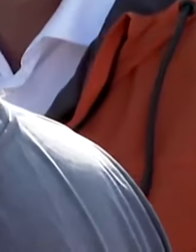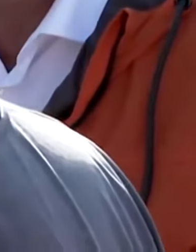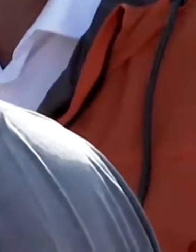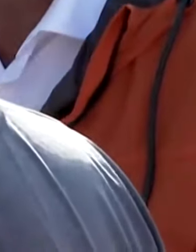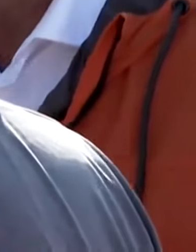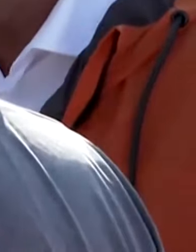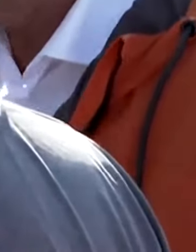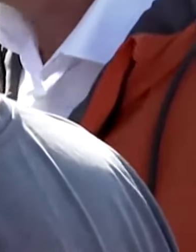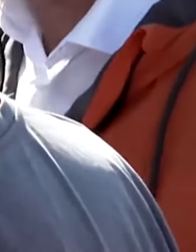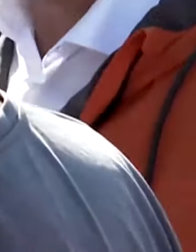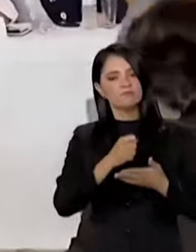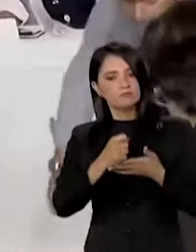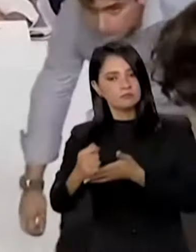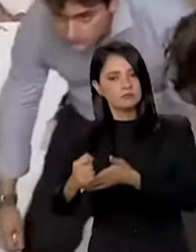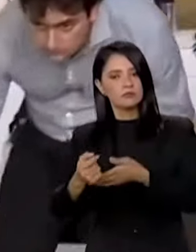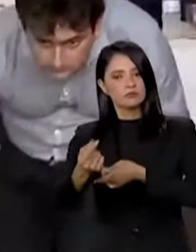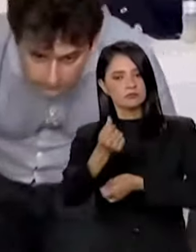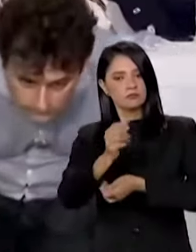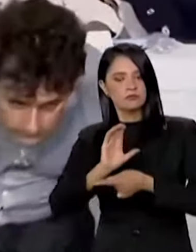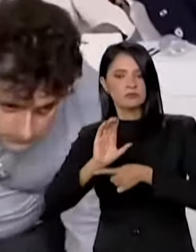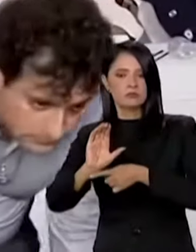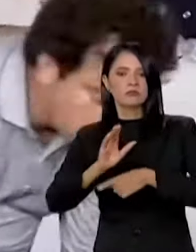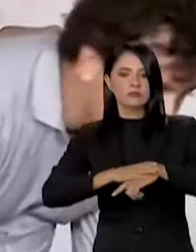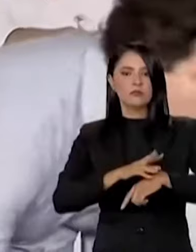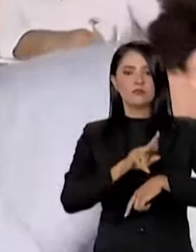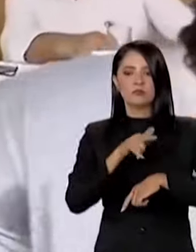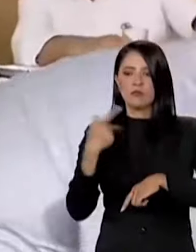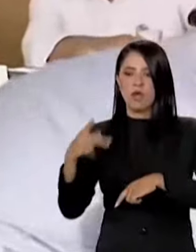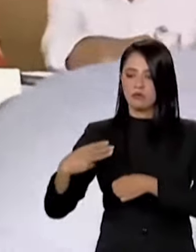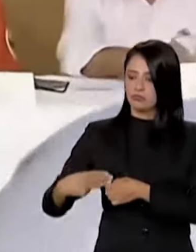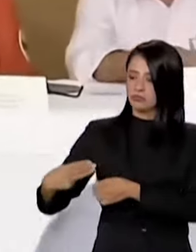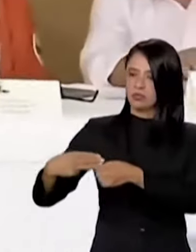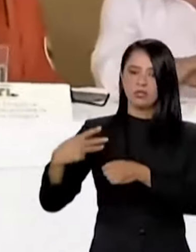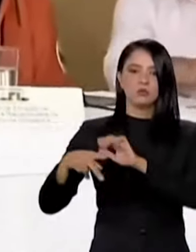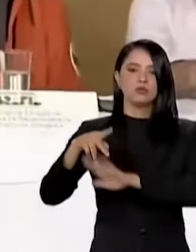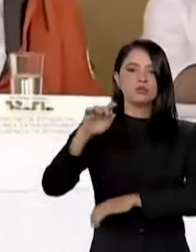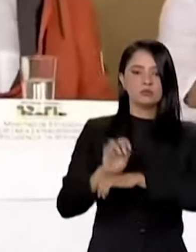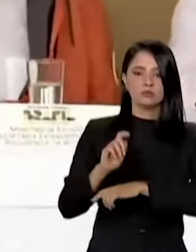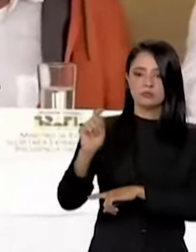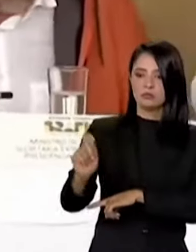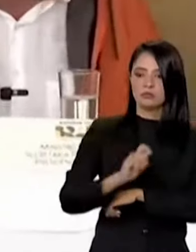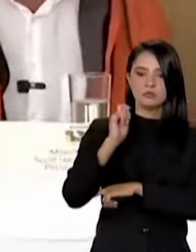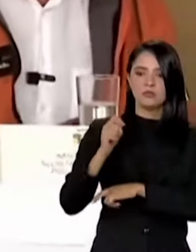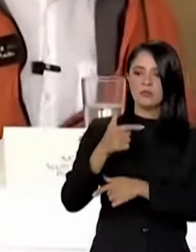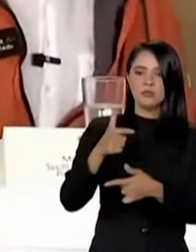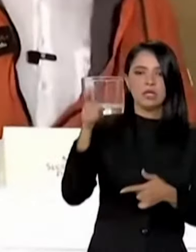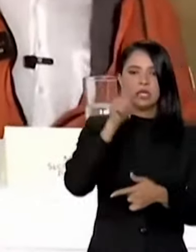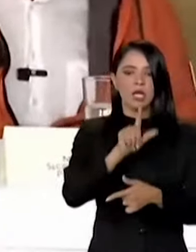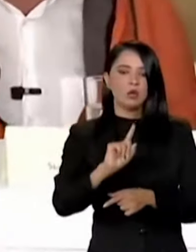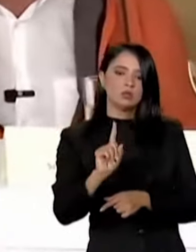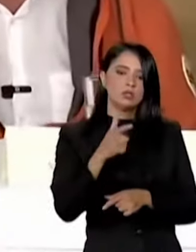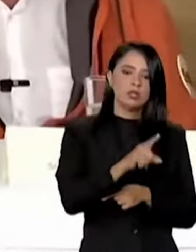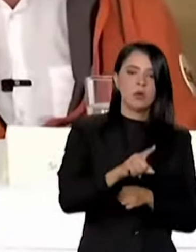região do Vale do Taquari nessas localidades Lula dialogou com moradores e autoridades locais para entender as necessidades imediatas